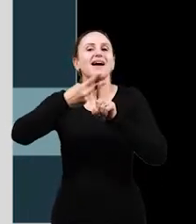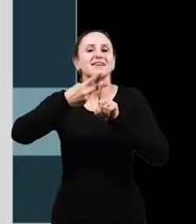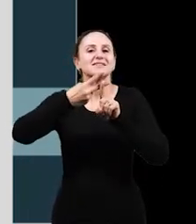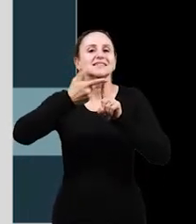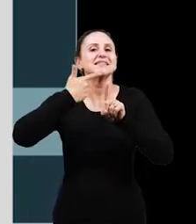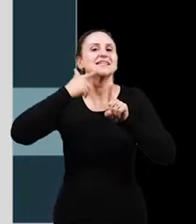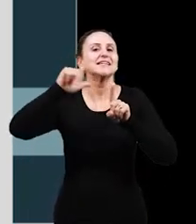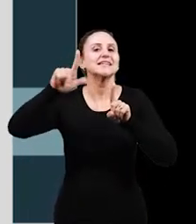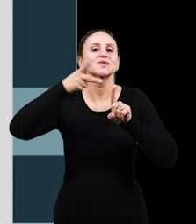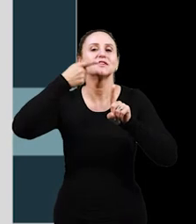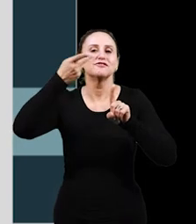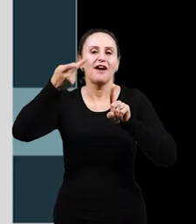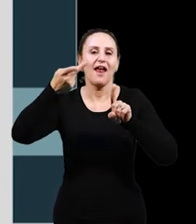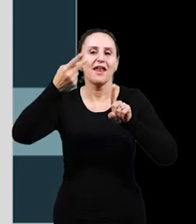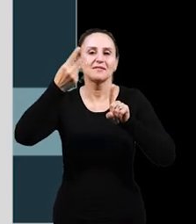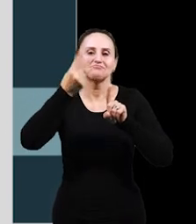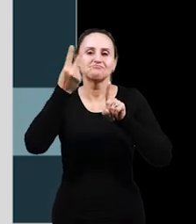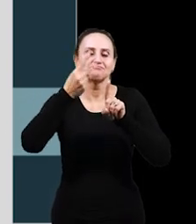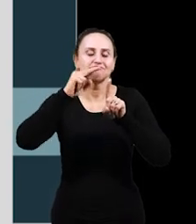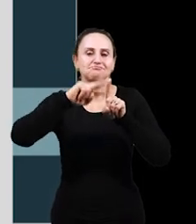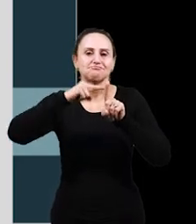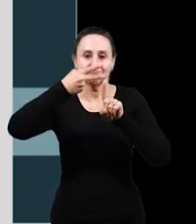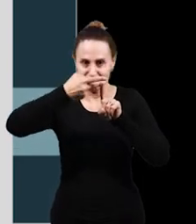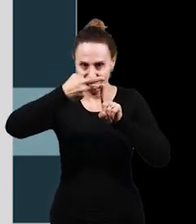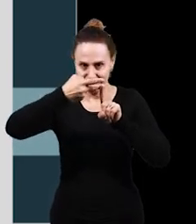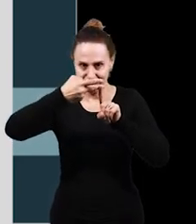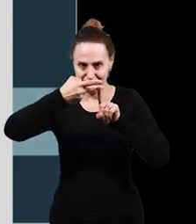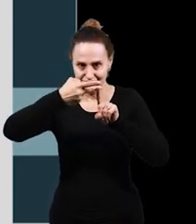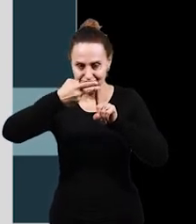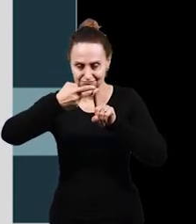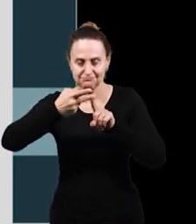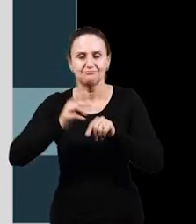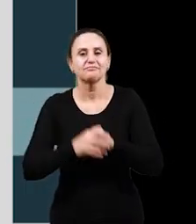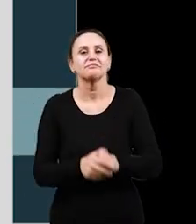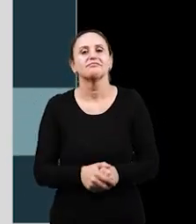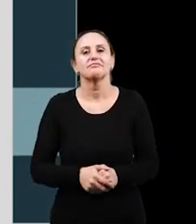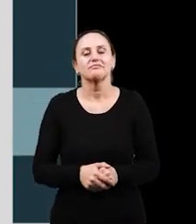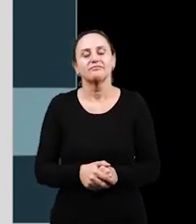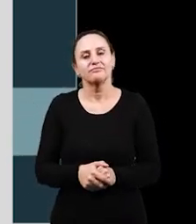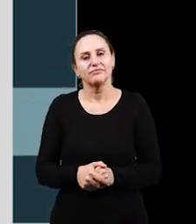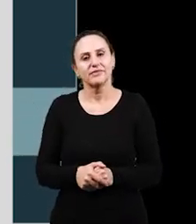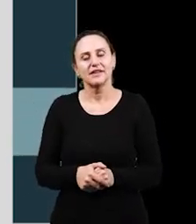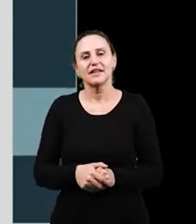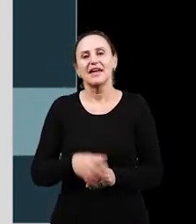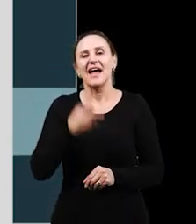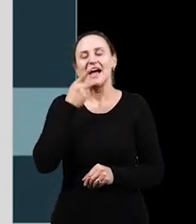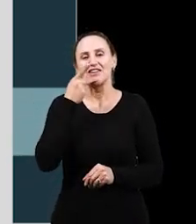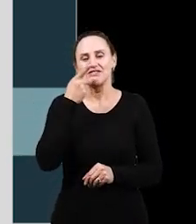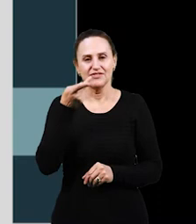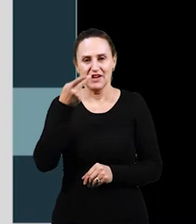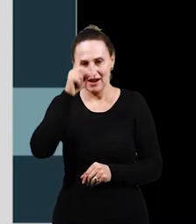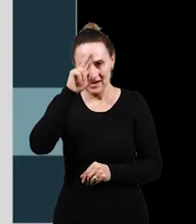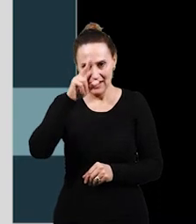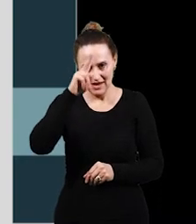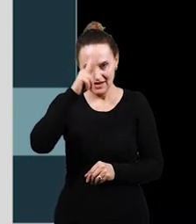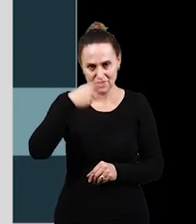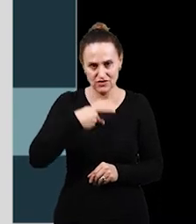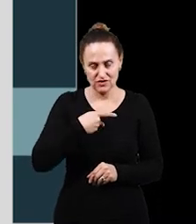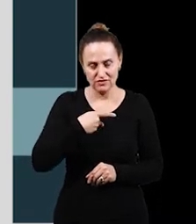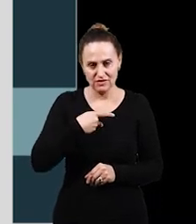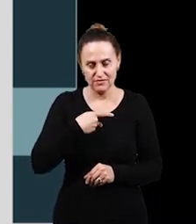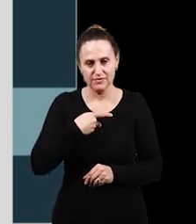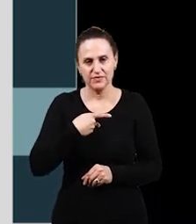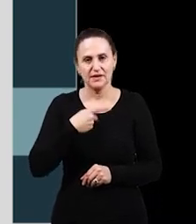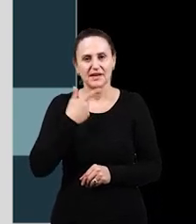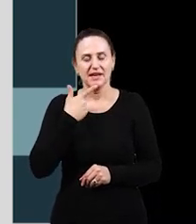apresenta né ele vai dizer que a língua é social e que a sala é individual e vai optar por estudar a língua